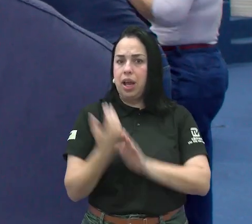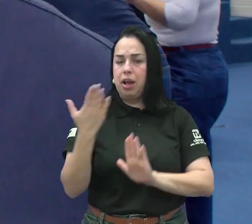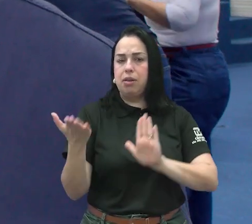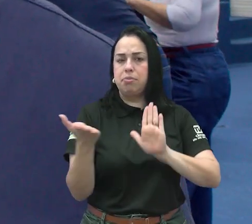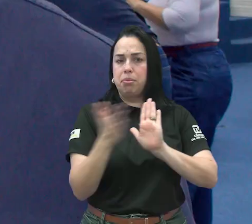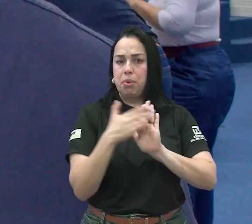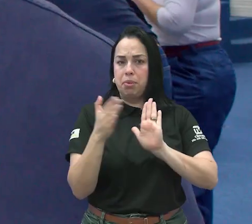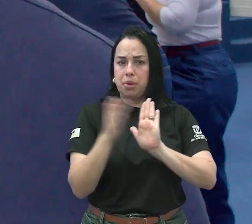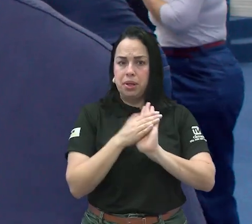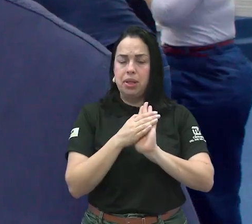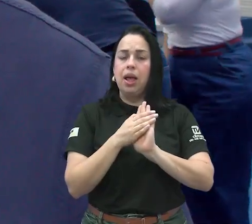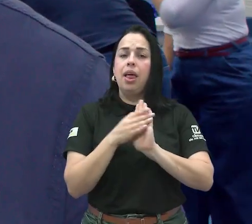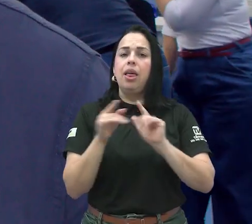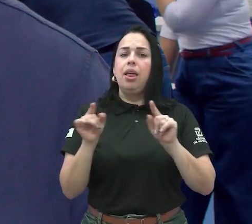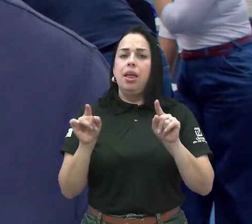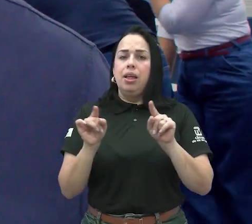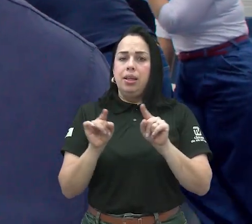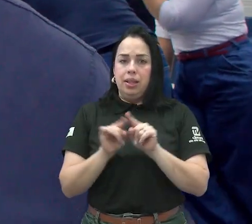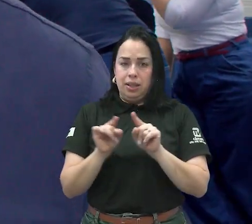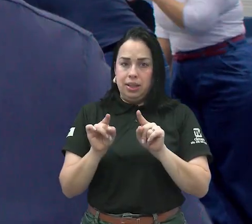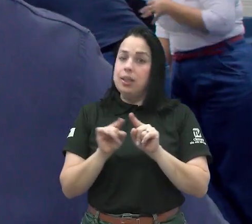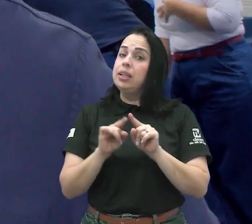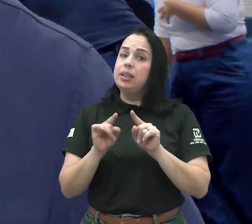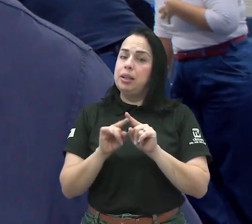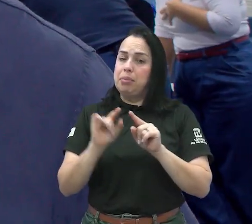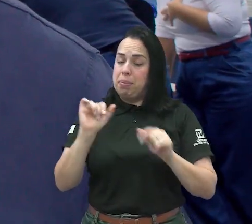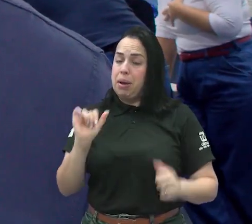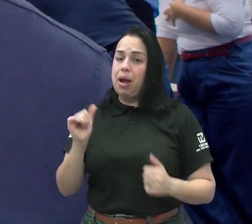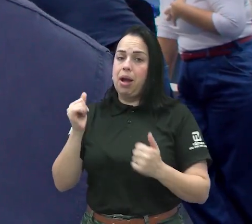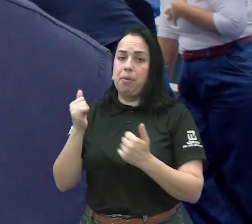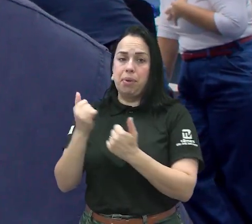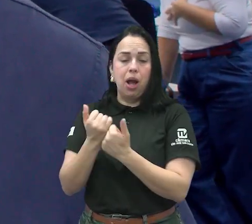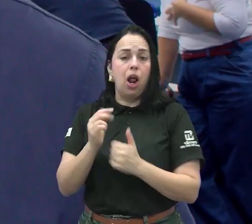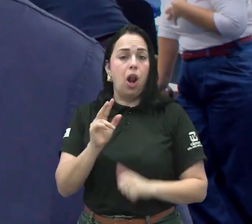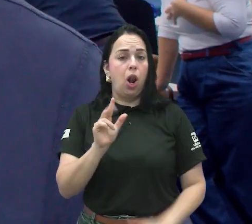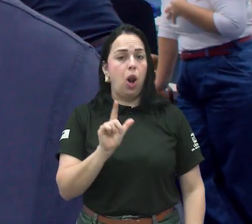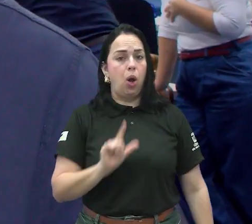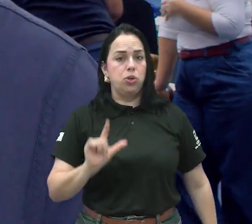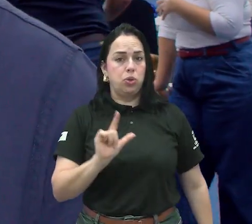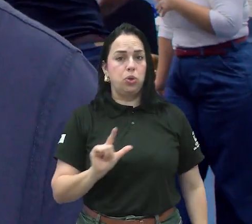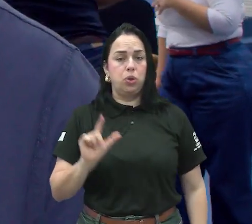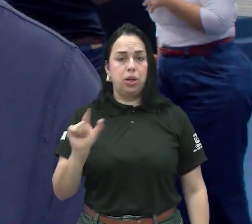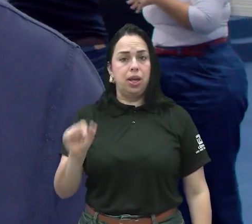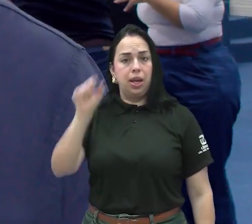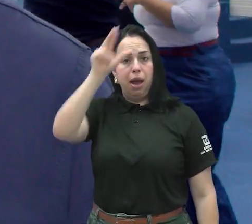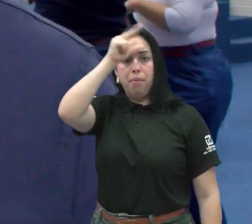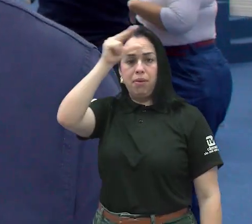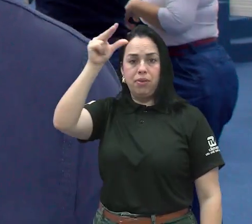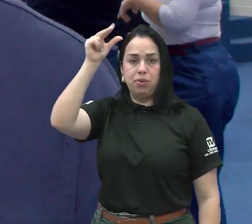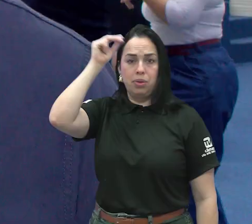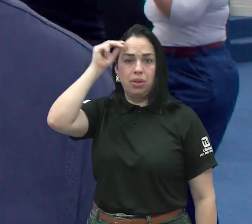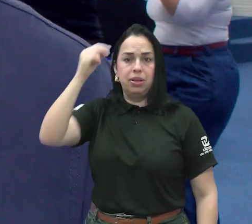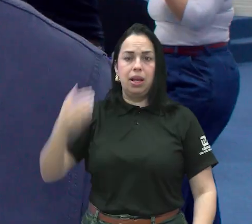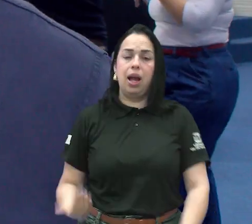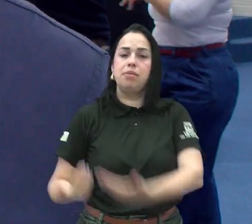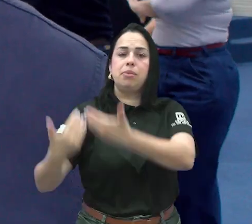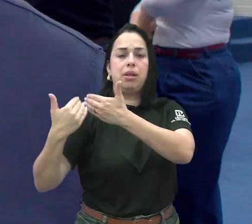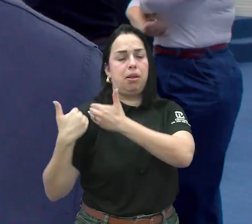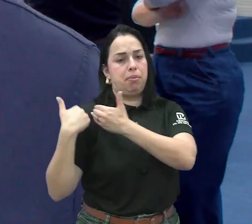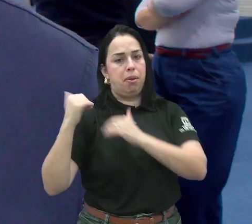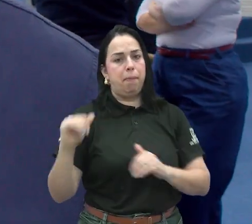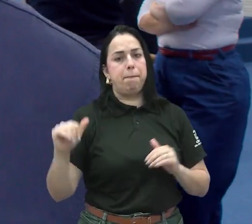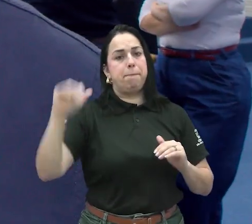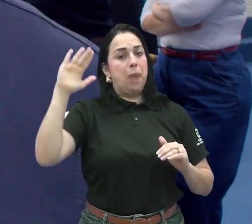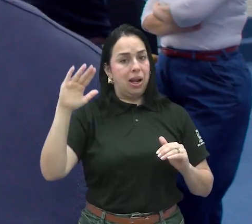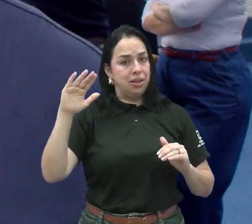diversas proposituras também para dar esse apoio. É lógico que o executivo é que tem um